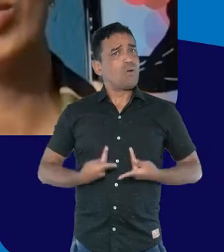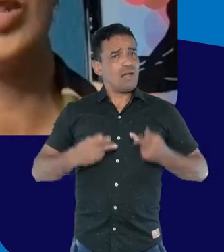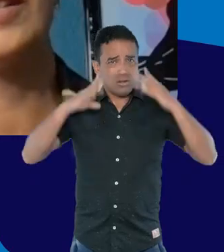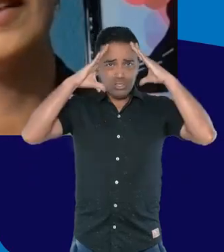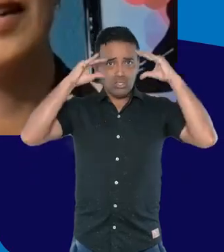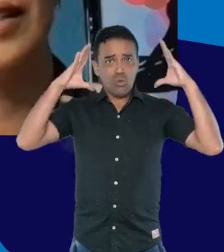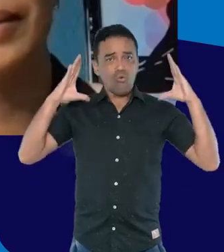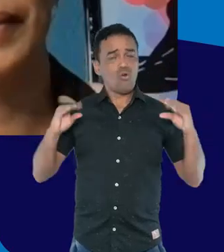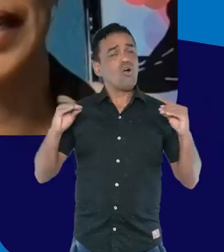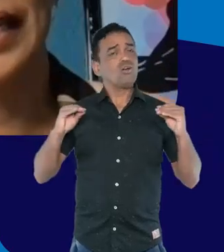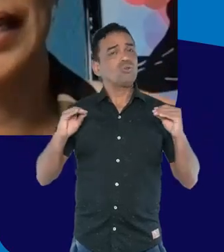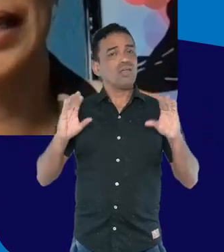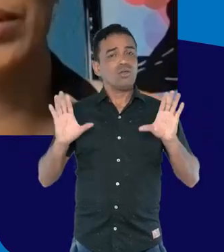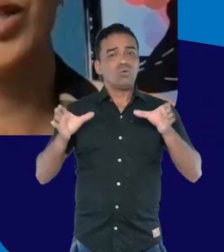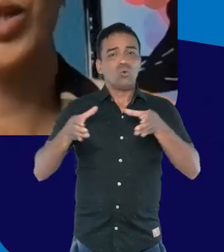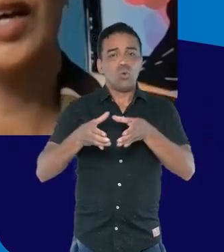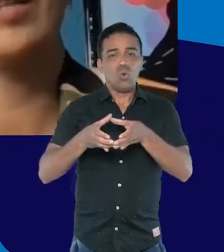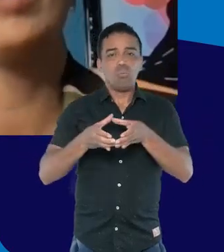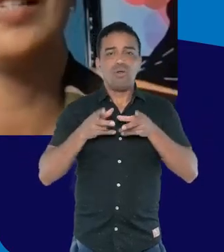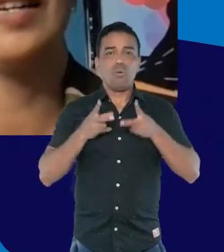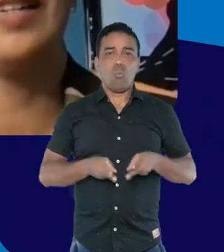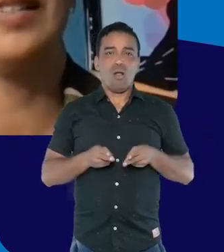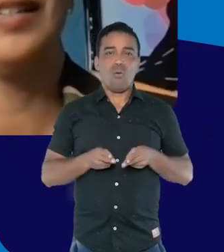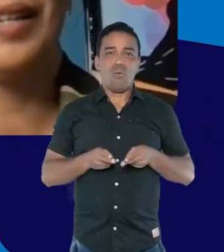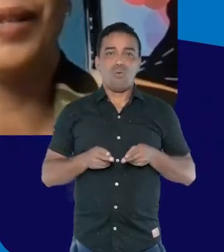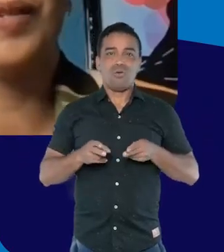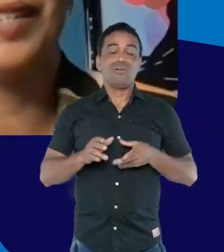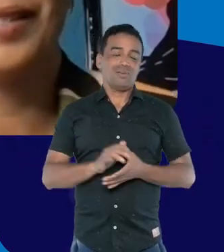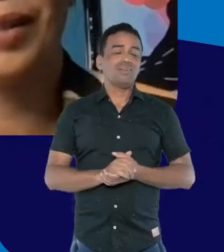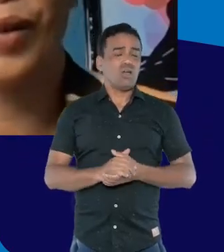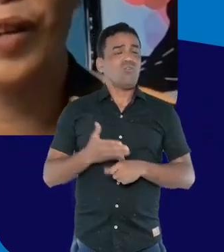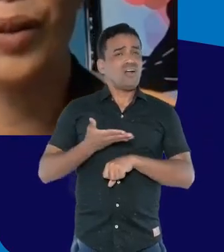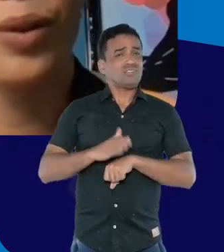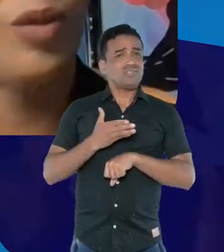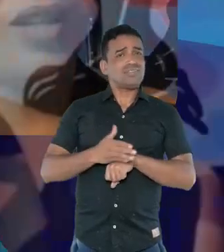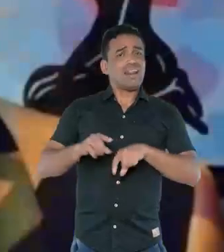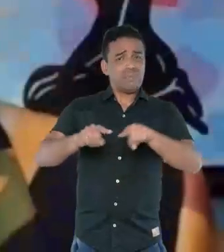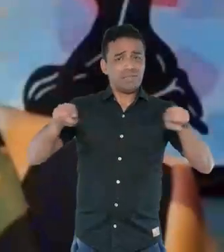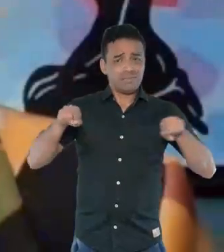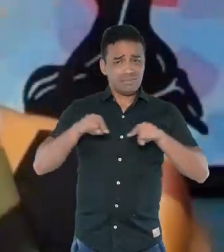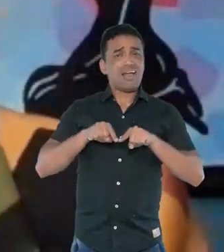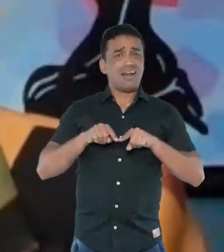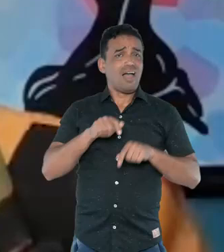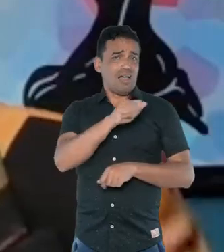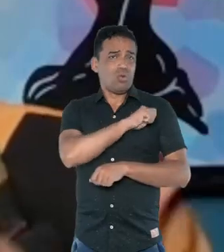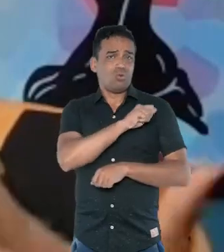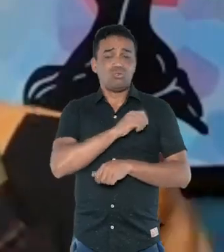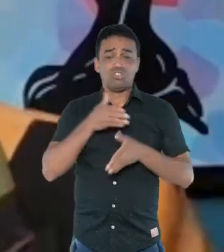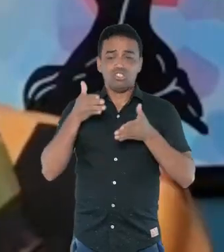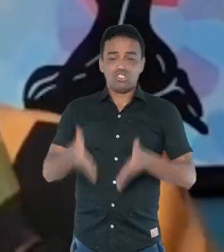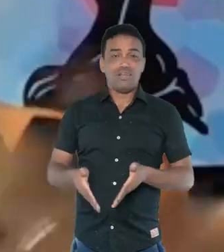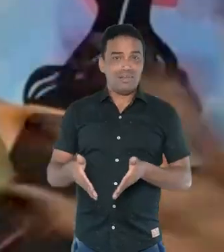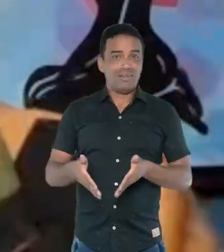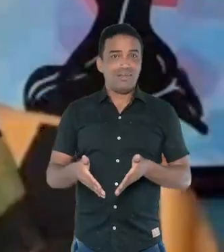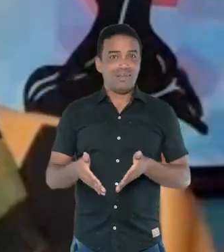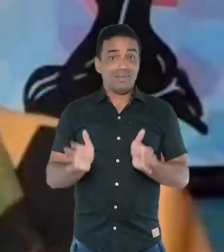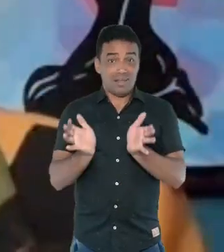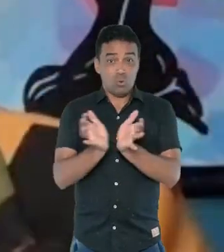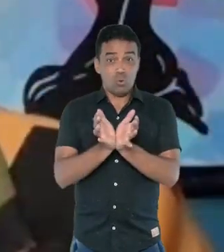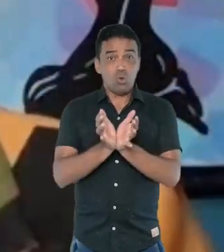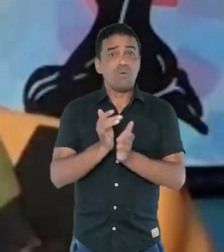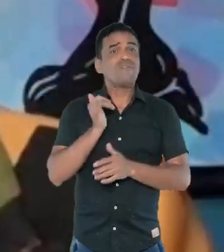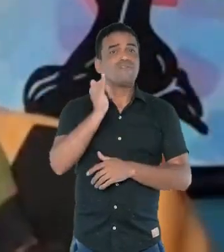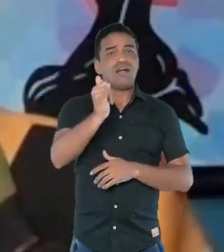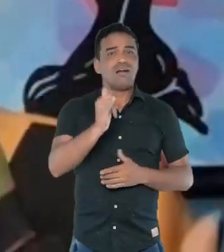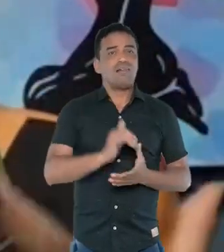conforta na homogeneidade. Sabe, você chegar numa sala, esse é um exercício que eu faço com os meus alunos, né? Eu falo, olha, chega aqui para esse